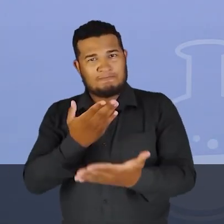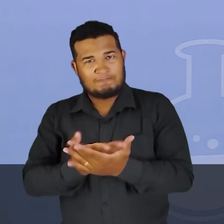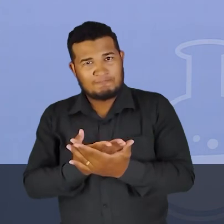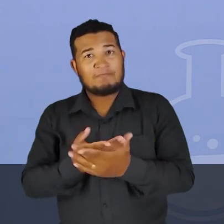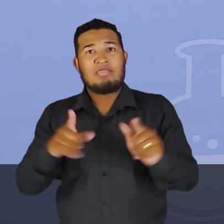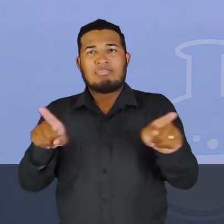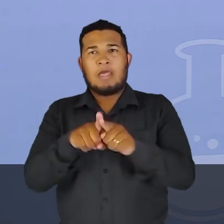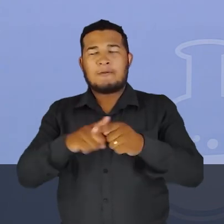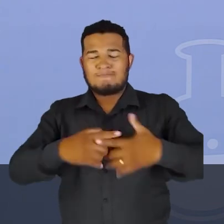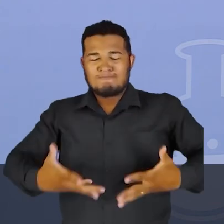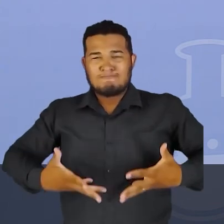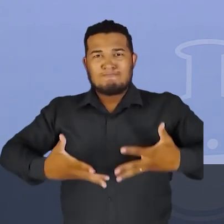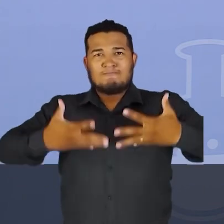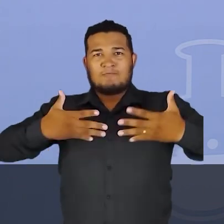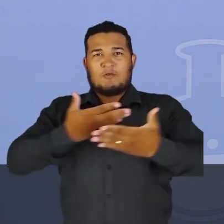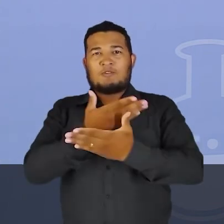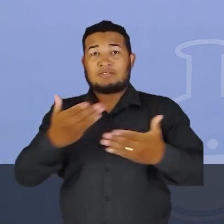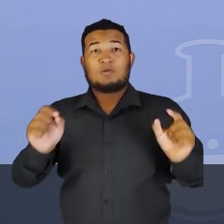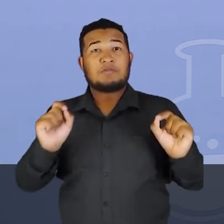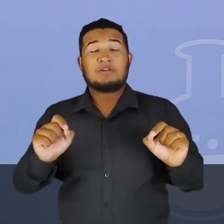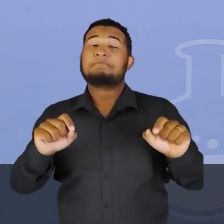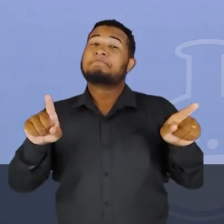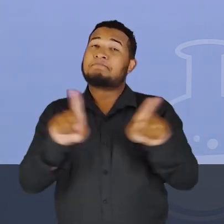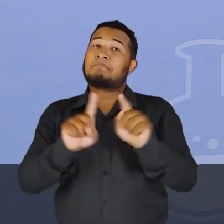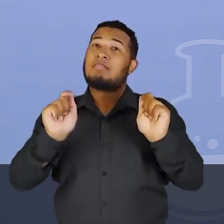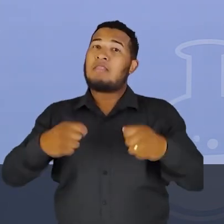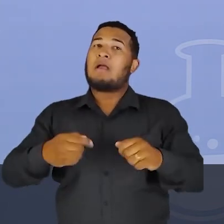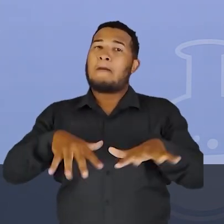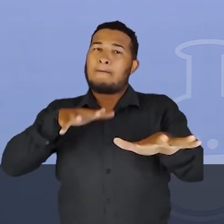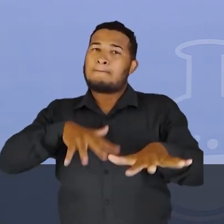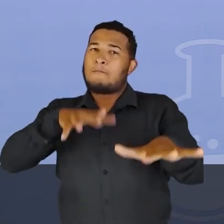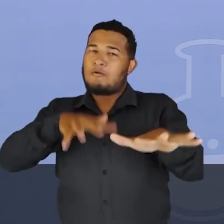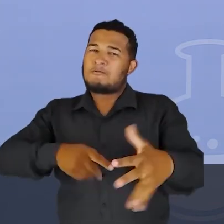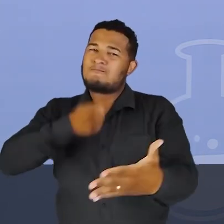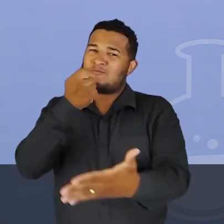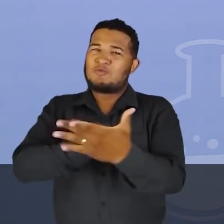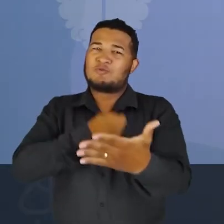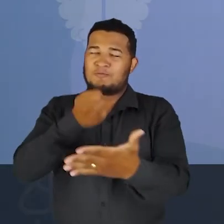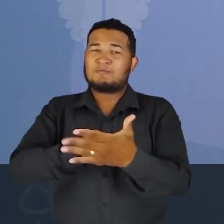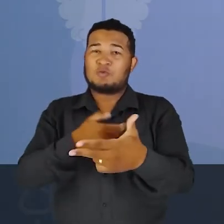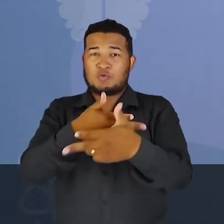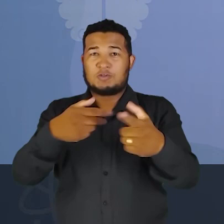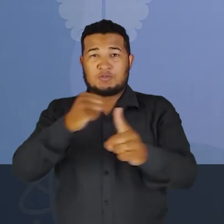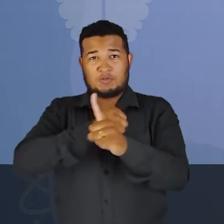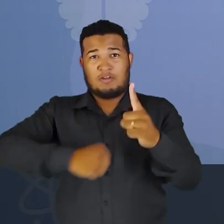tenha inspirado vocês para que vocês também possam participar dos movimentos e lutar pelas